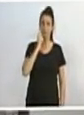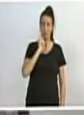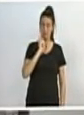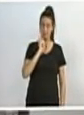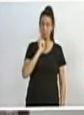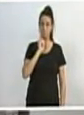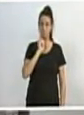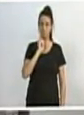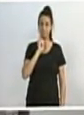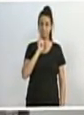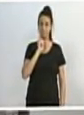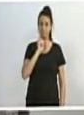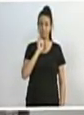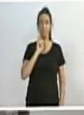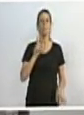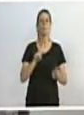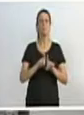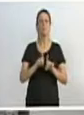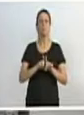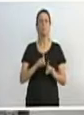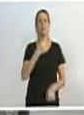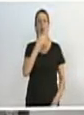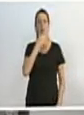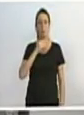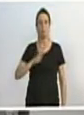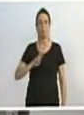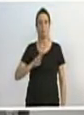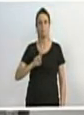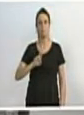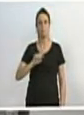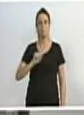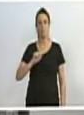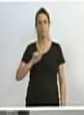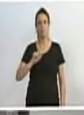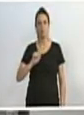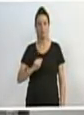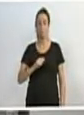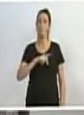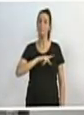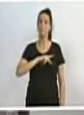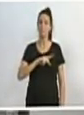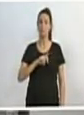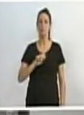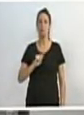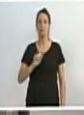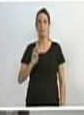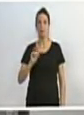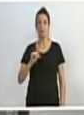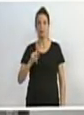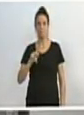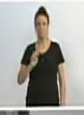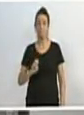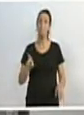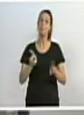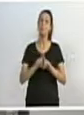apresentar o senhor Braga Mira, né, presidente da AMP, e cumprimentar todos os demais que estão aqui presentes essa